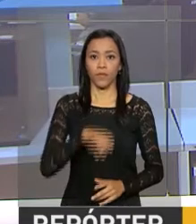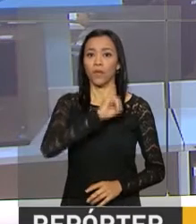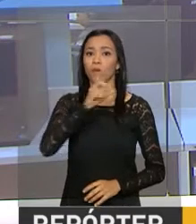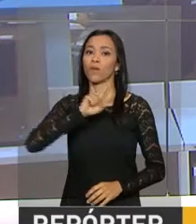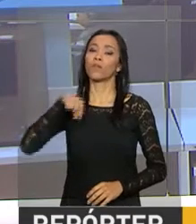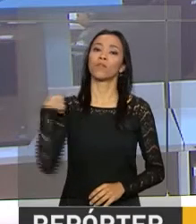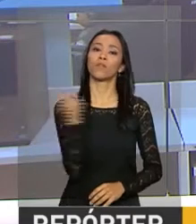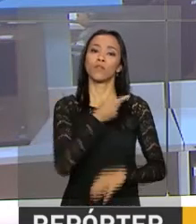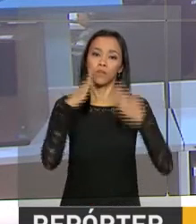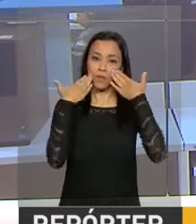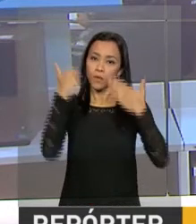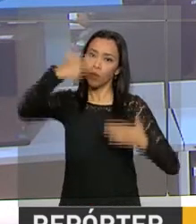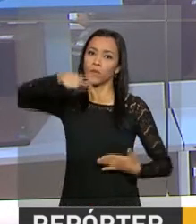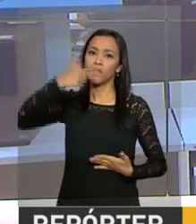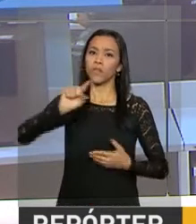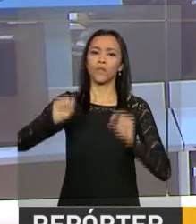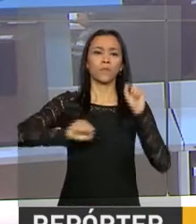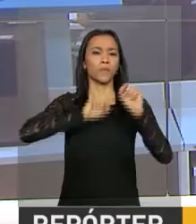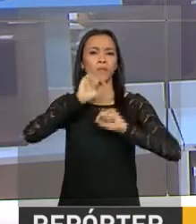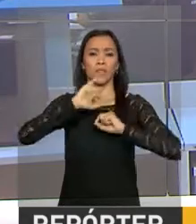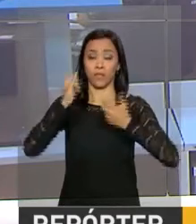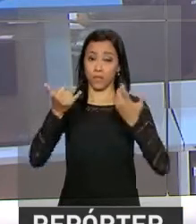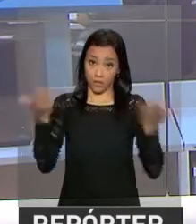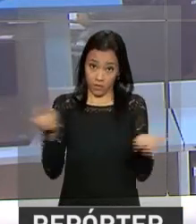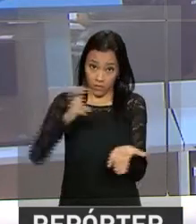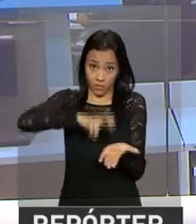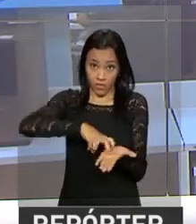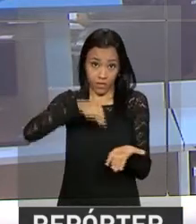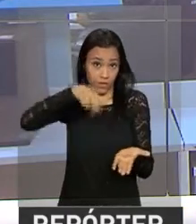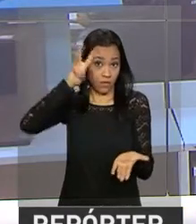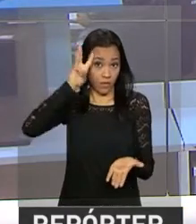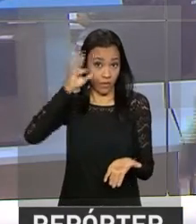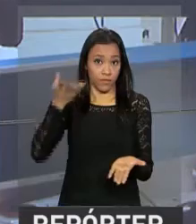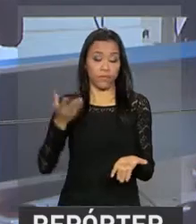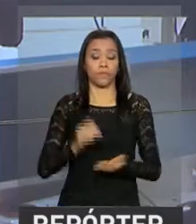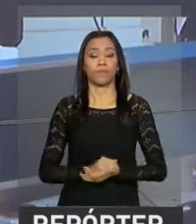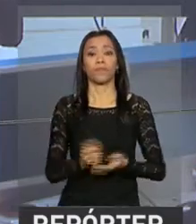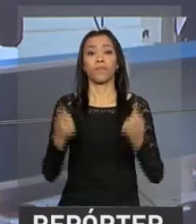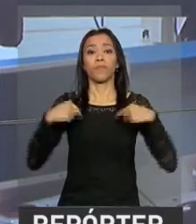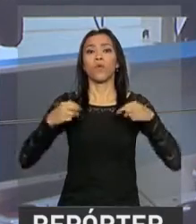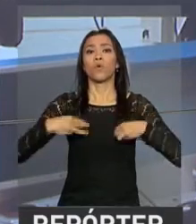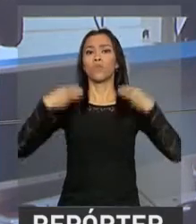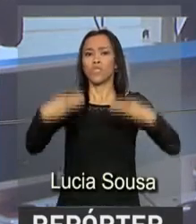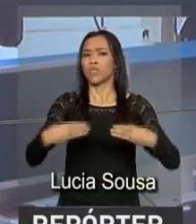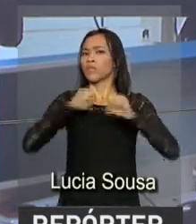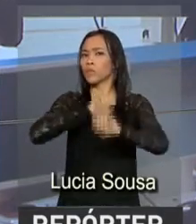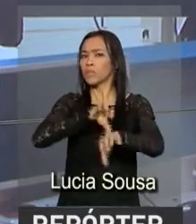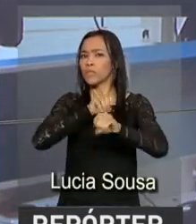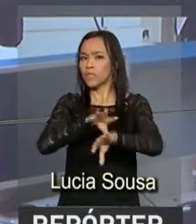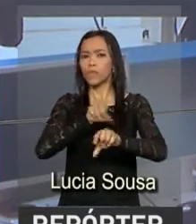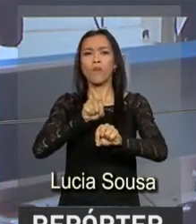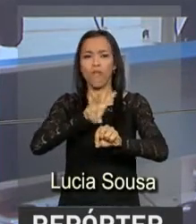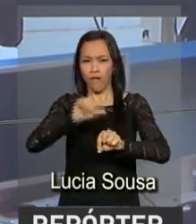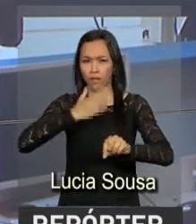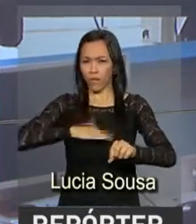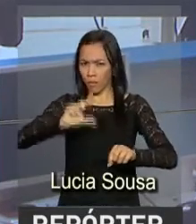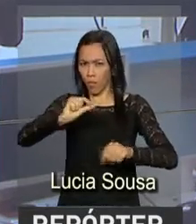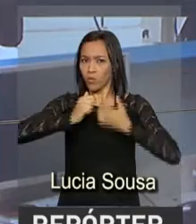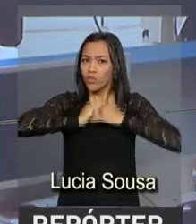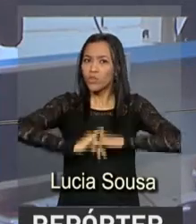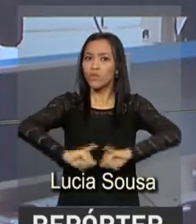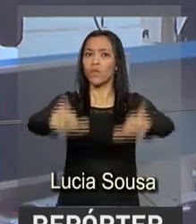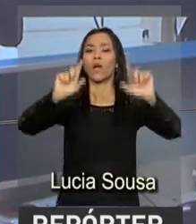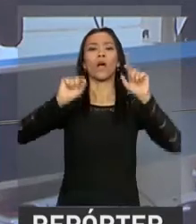Olá, voltamos com mais uma edição do Repórter NBR na manhã desta terça-feira. O Ministério da Educação vai divulgar daqui a pouco